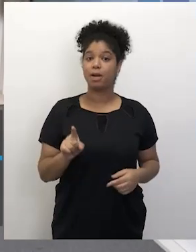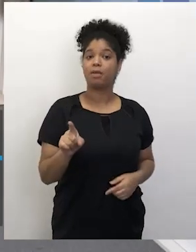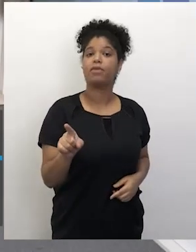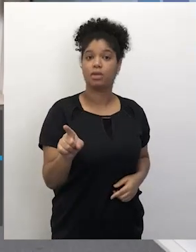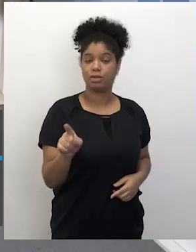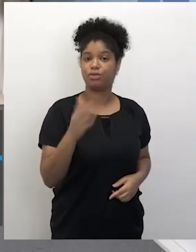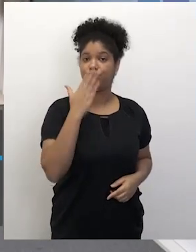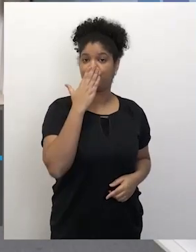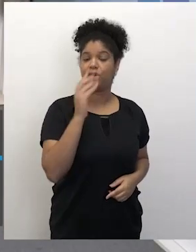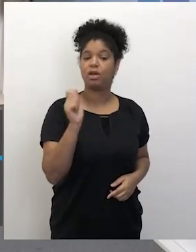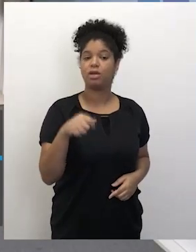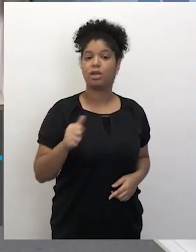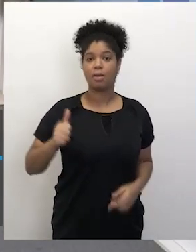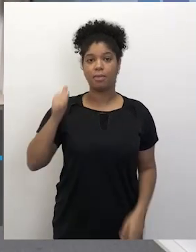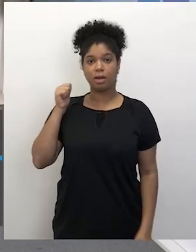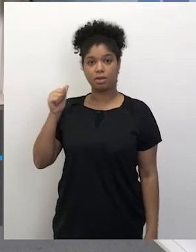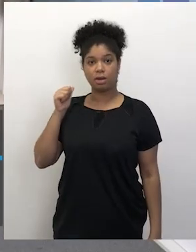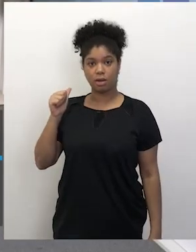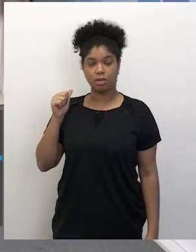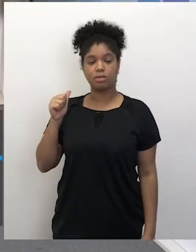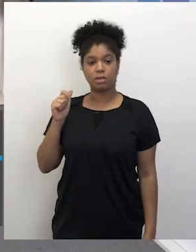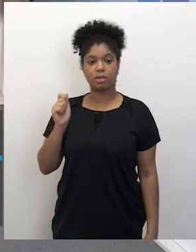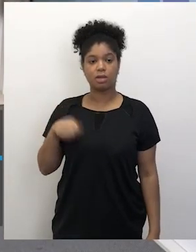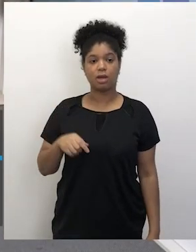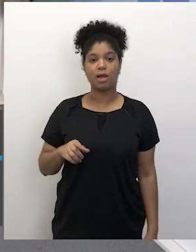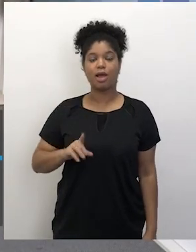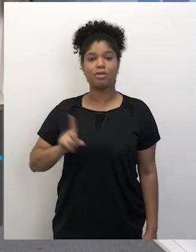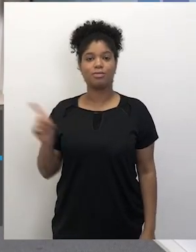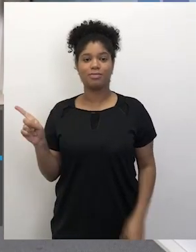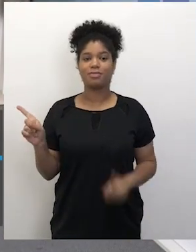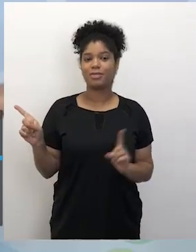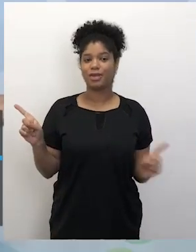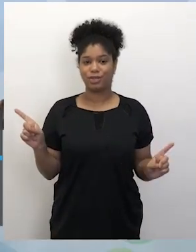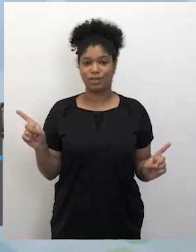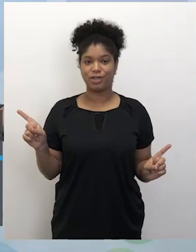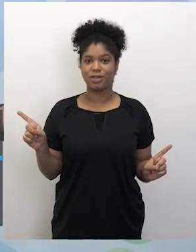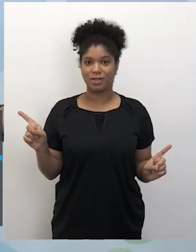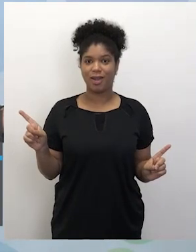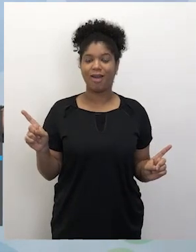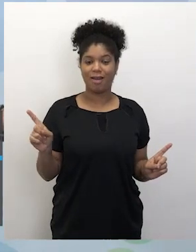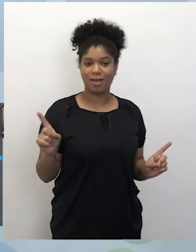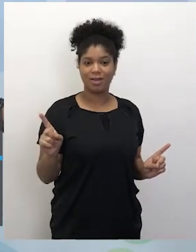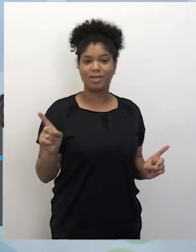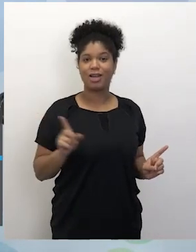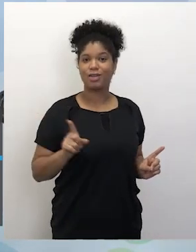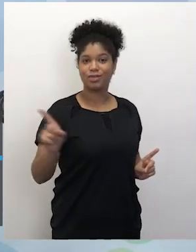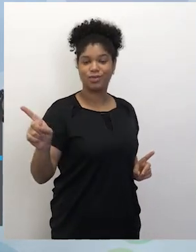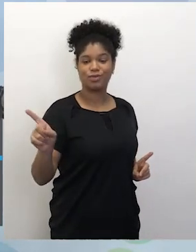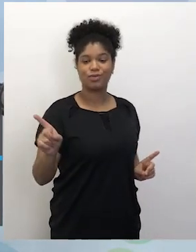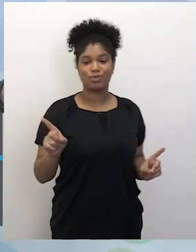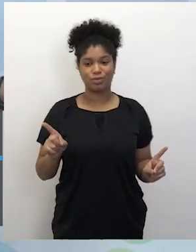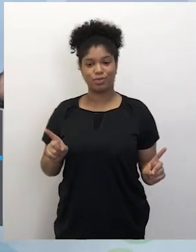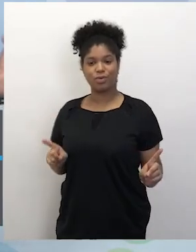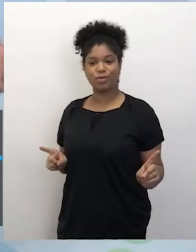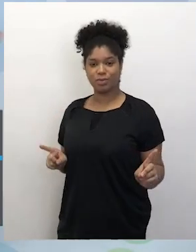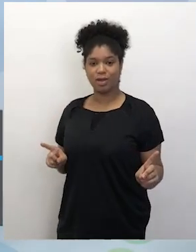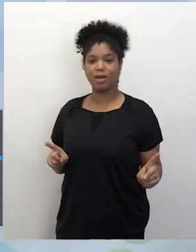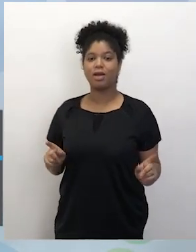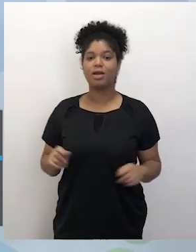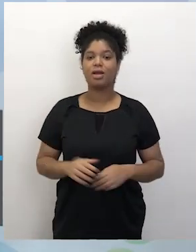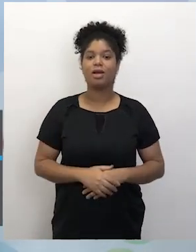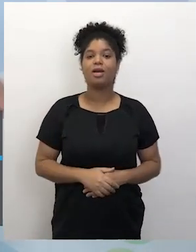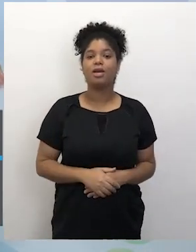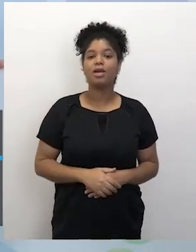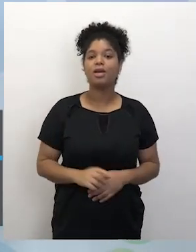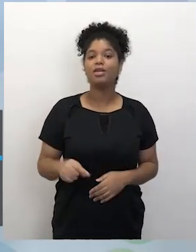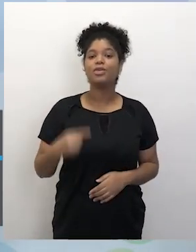para frente, nós podemos dançar para trás, nas diagonais, para as laterais. E aí também a